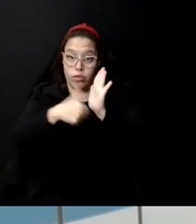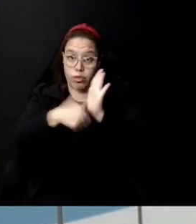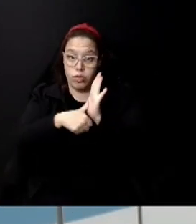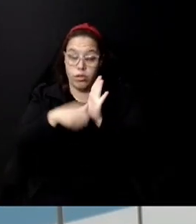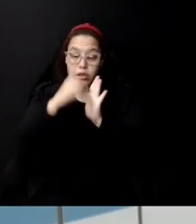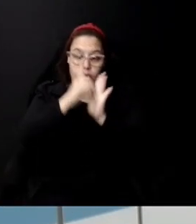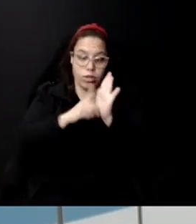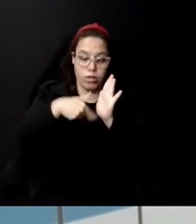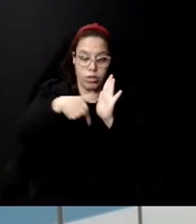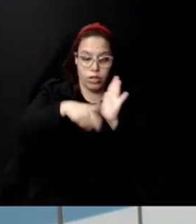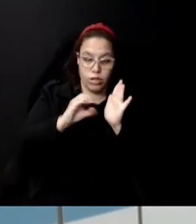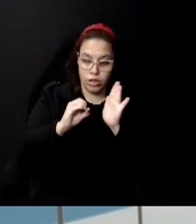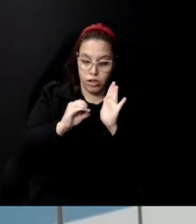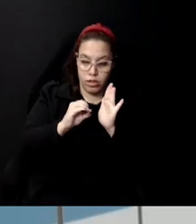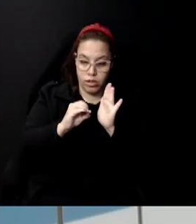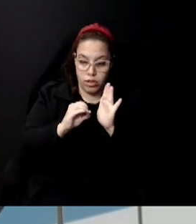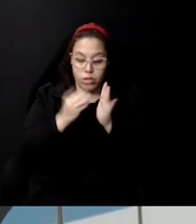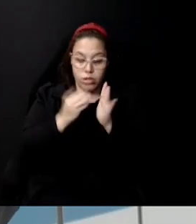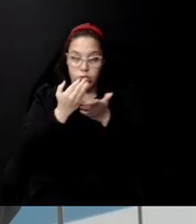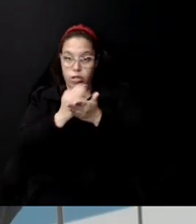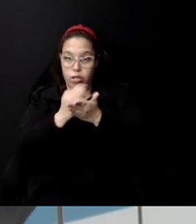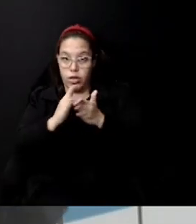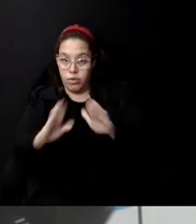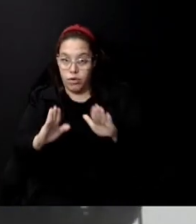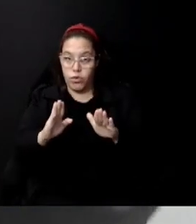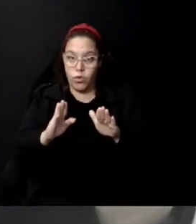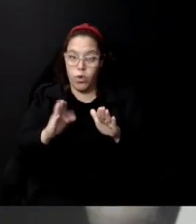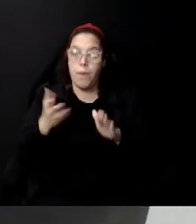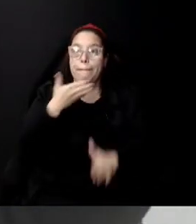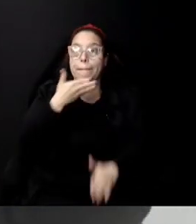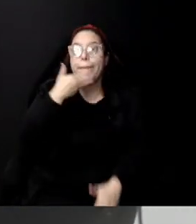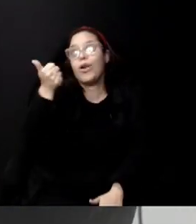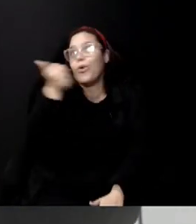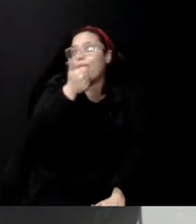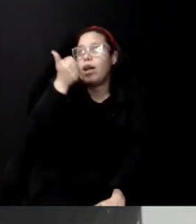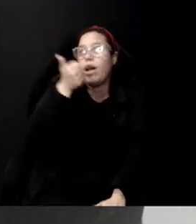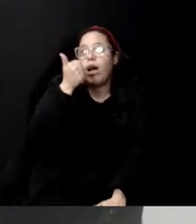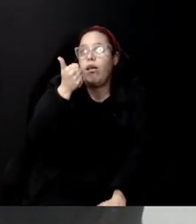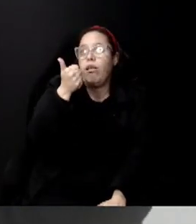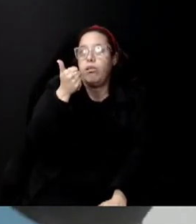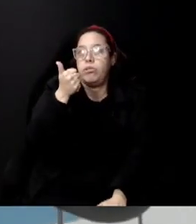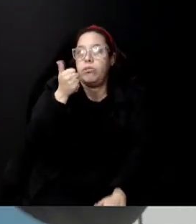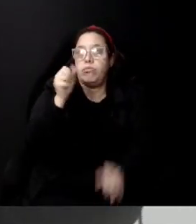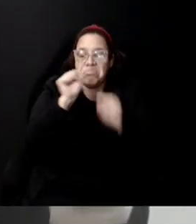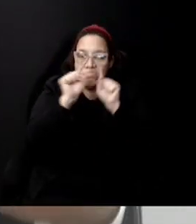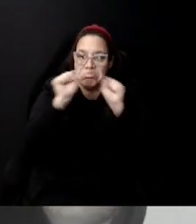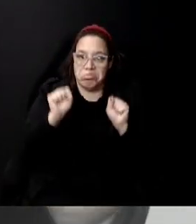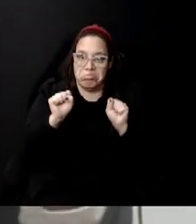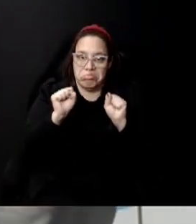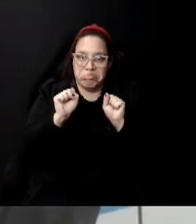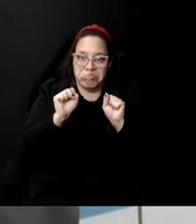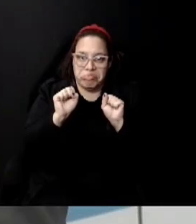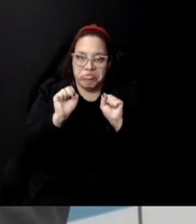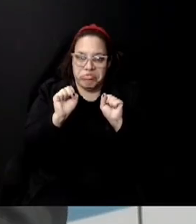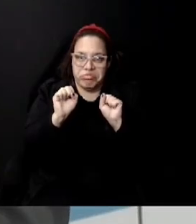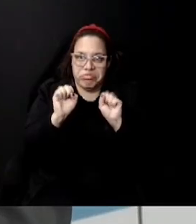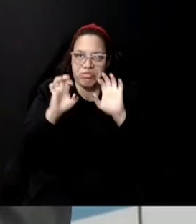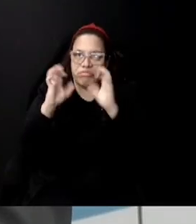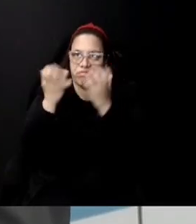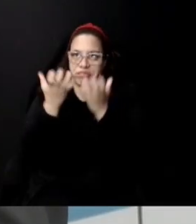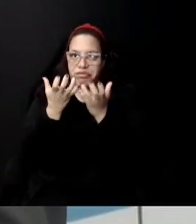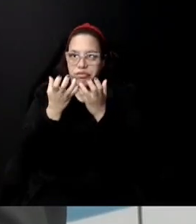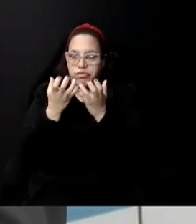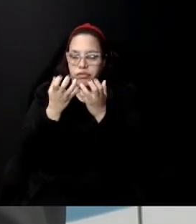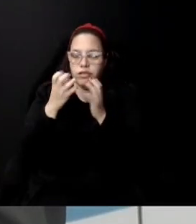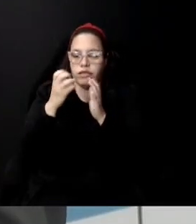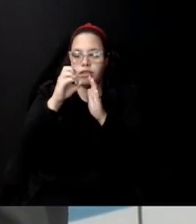que terminaram por aperfeiçoar as convenções de Genebra lá da década de 40 e 50.